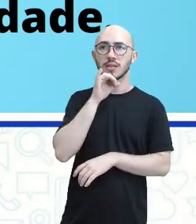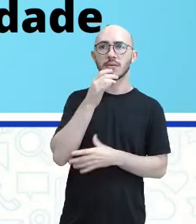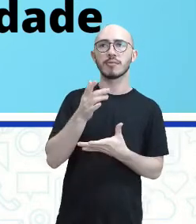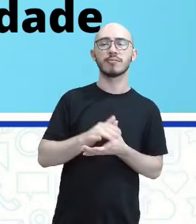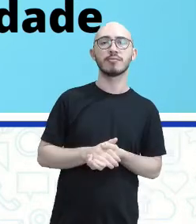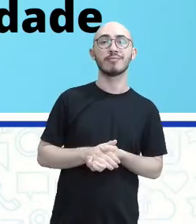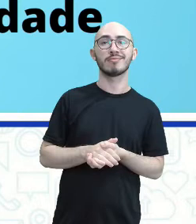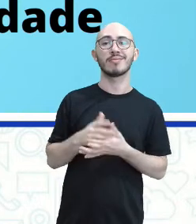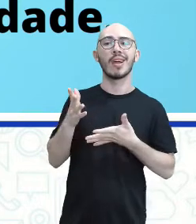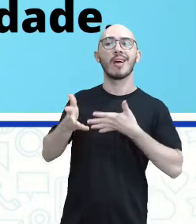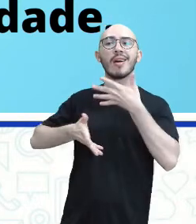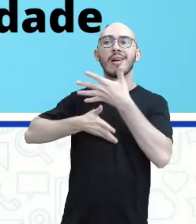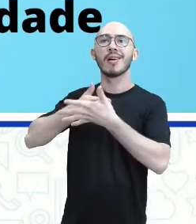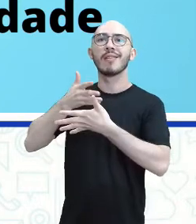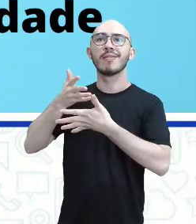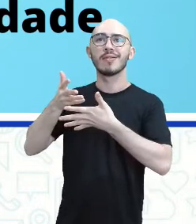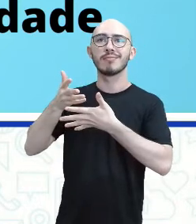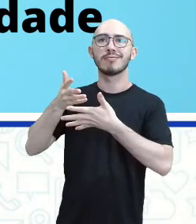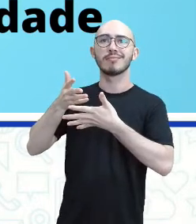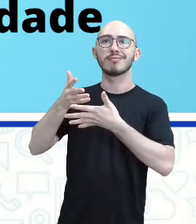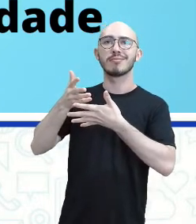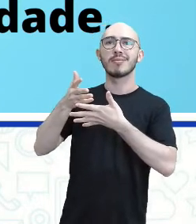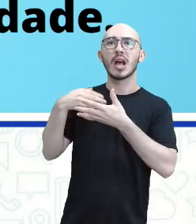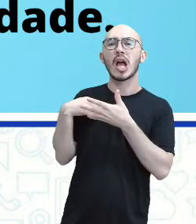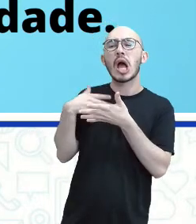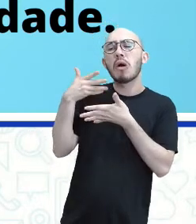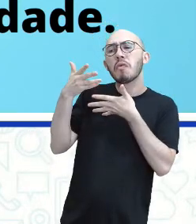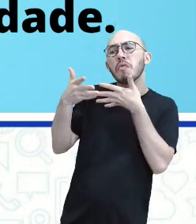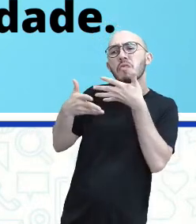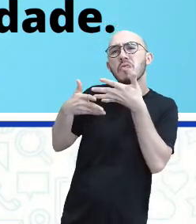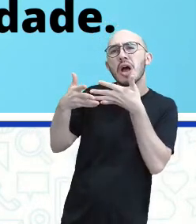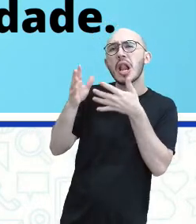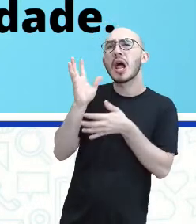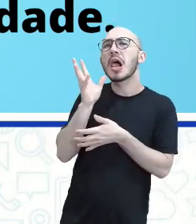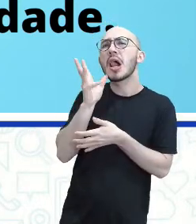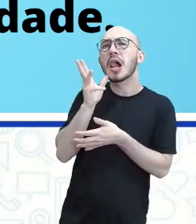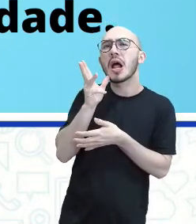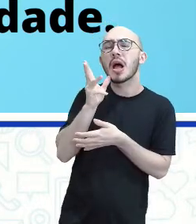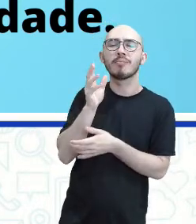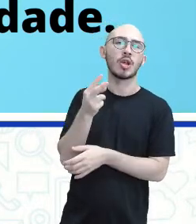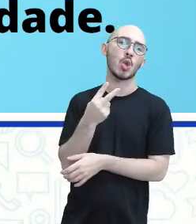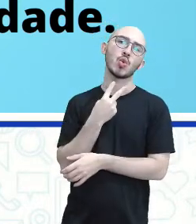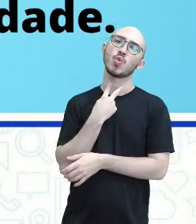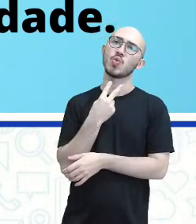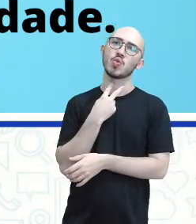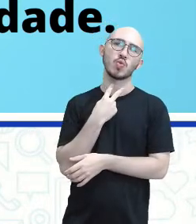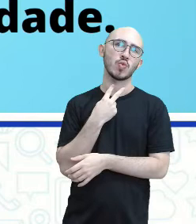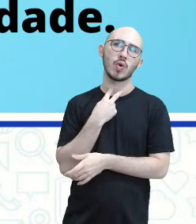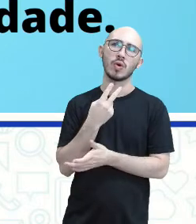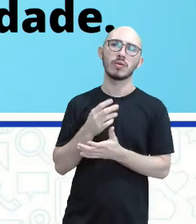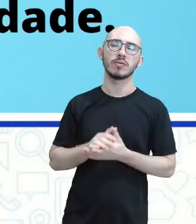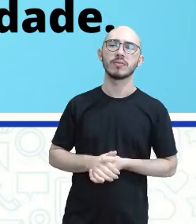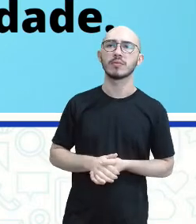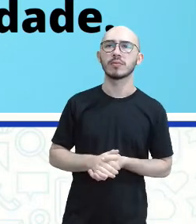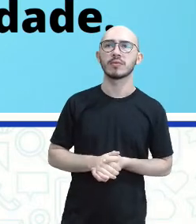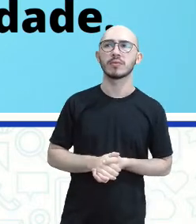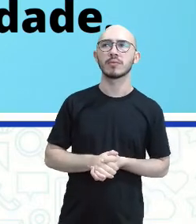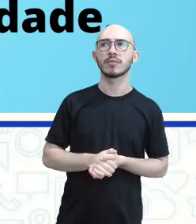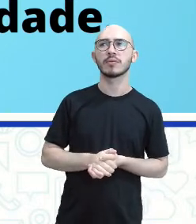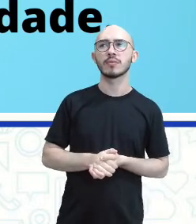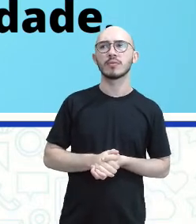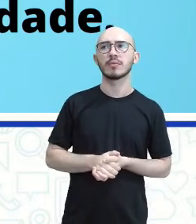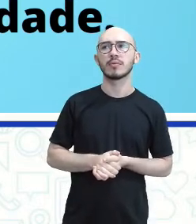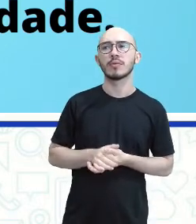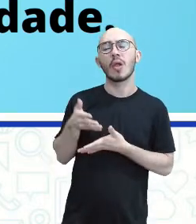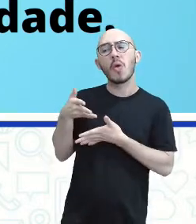Eu não posso falar muito, muito devagar, não é baixo? É muito devagar. Não posso falar tão